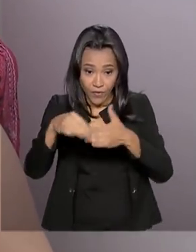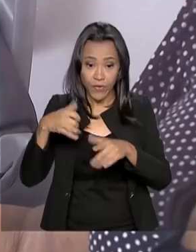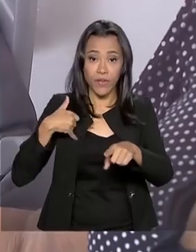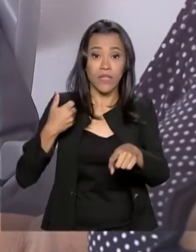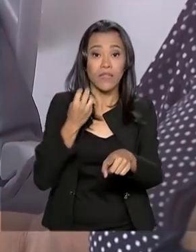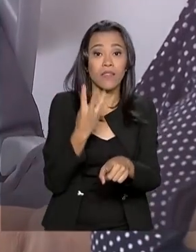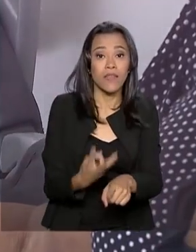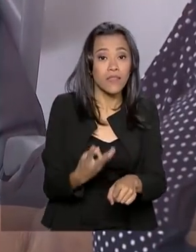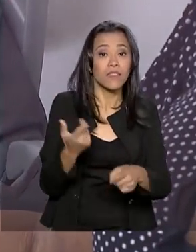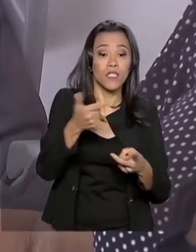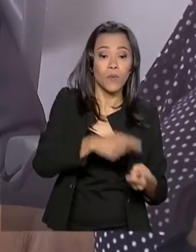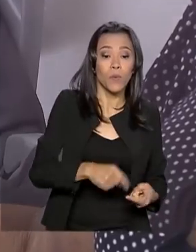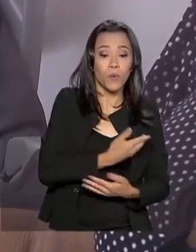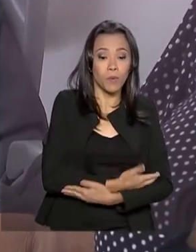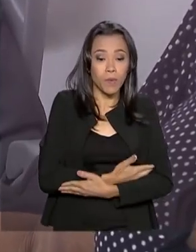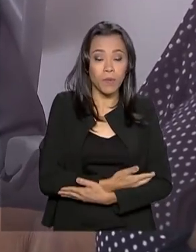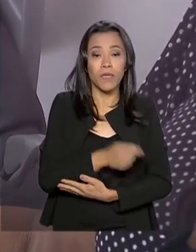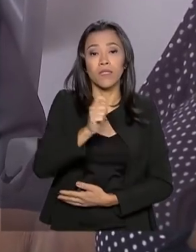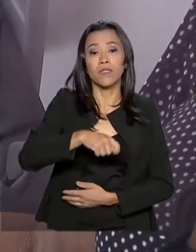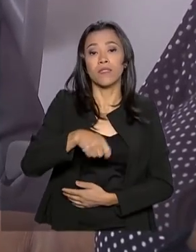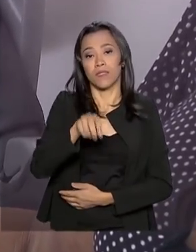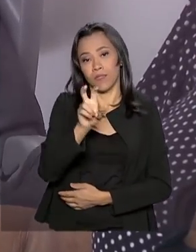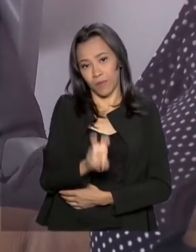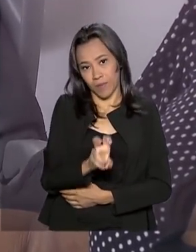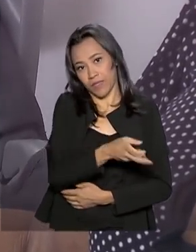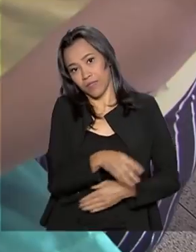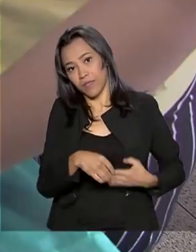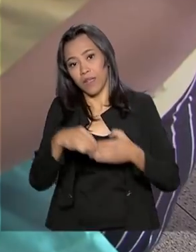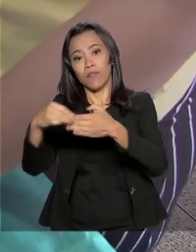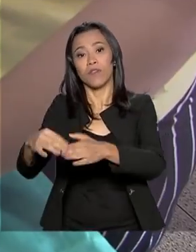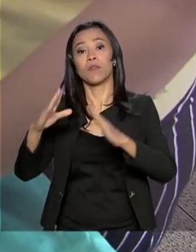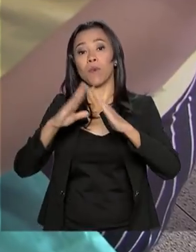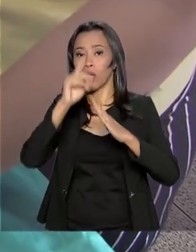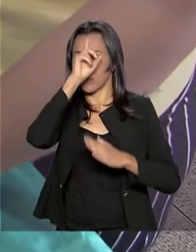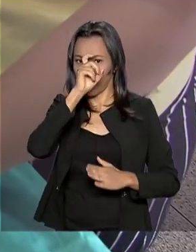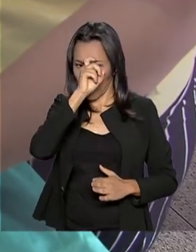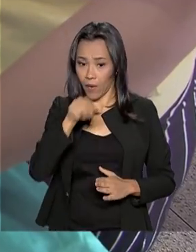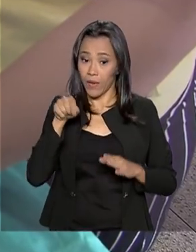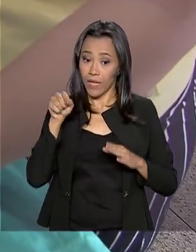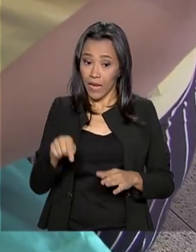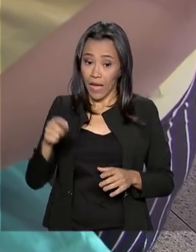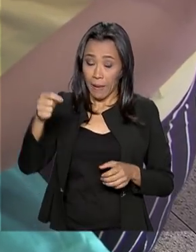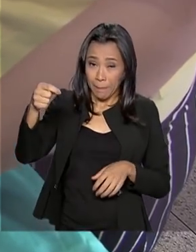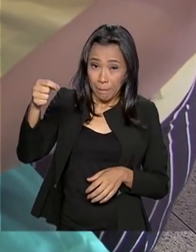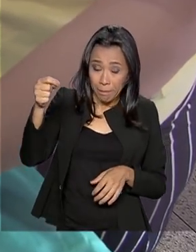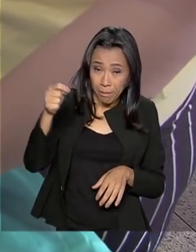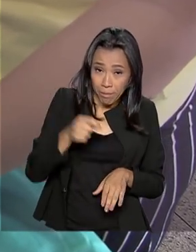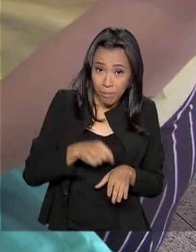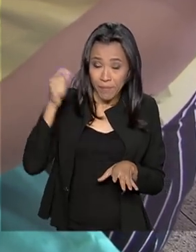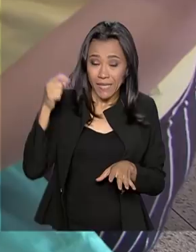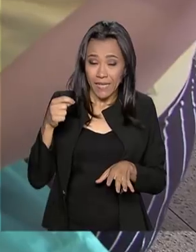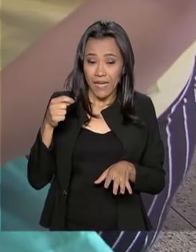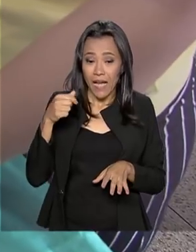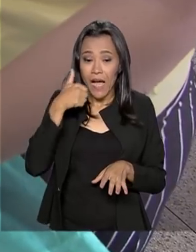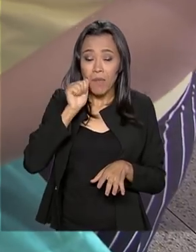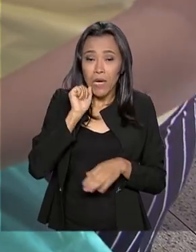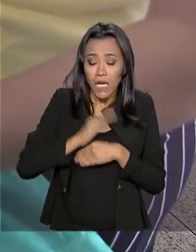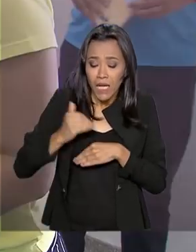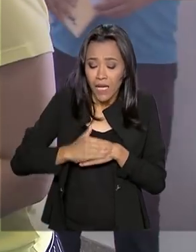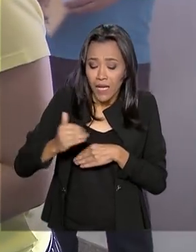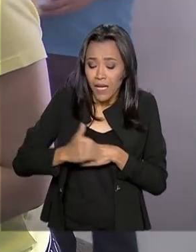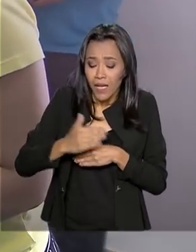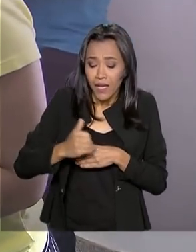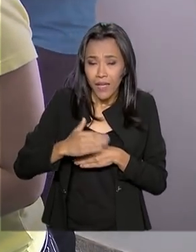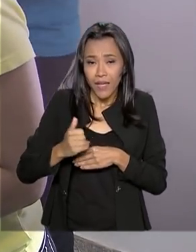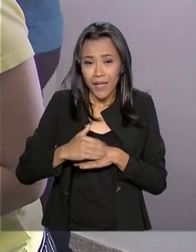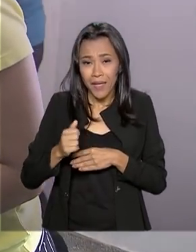anos, e o Ivan, de apenas 5 meses, ao posto de saúde. Após a famosa picadinha, o carinho da mãe afaga o